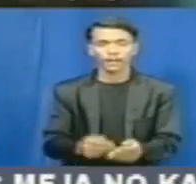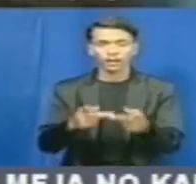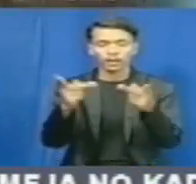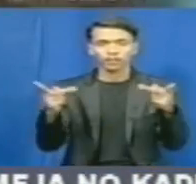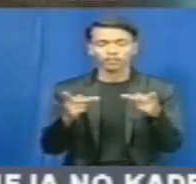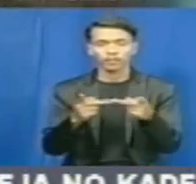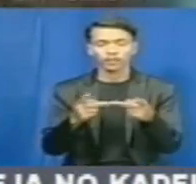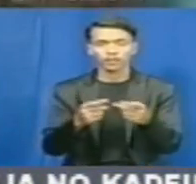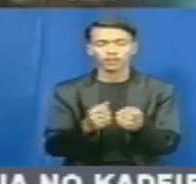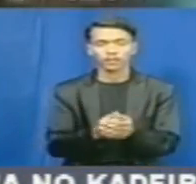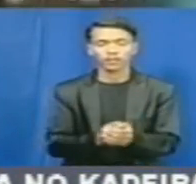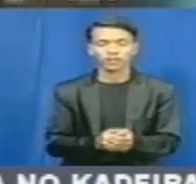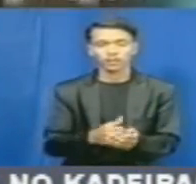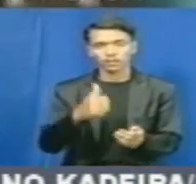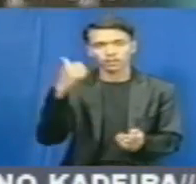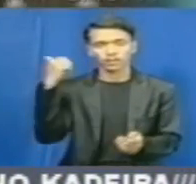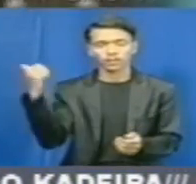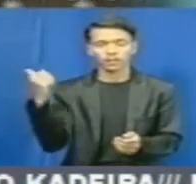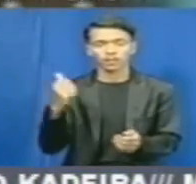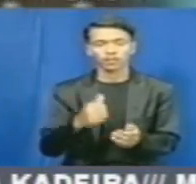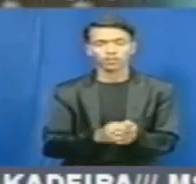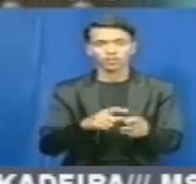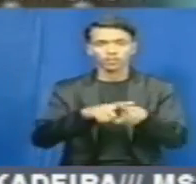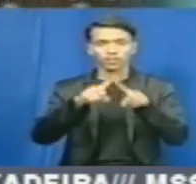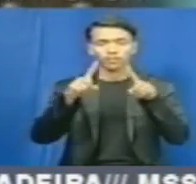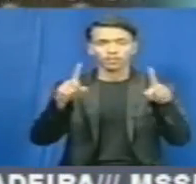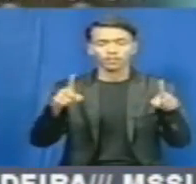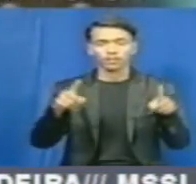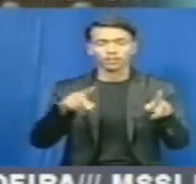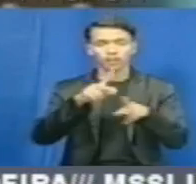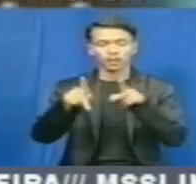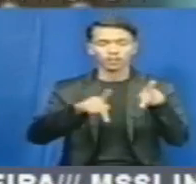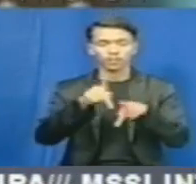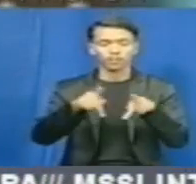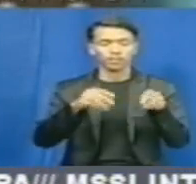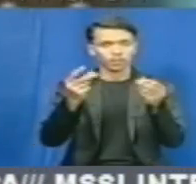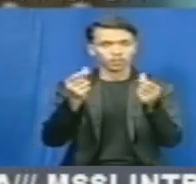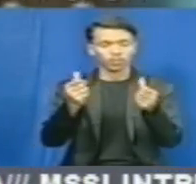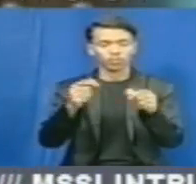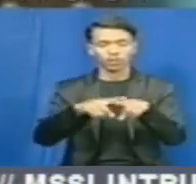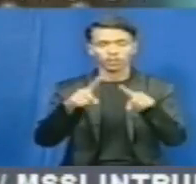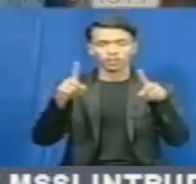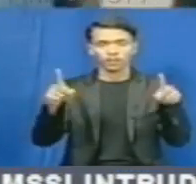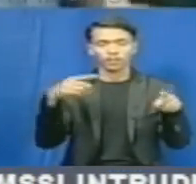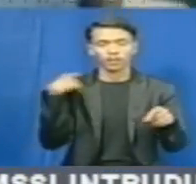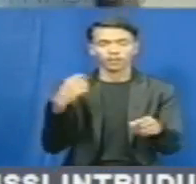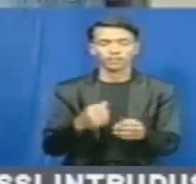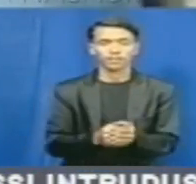suku mos, ia parte leste neva, so ke ita nia nema sirapto. Mai ve, ani